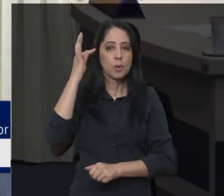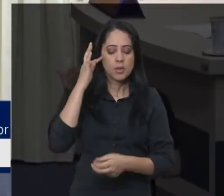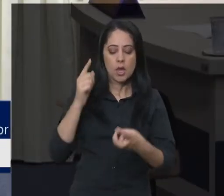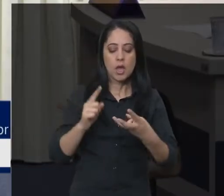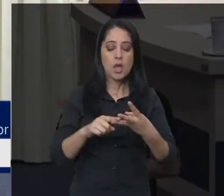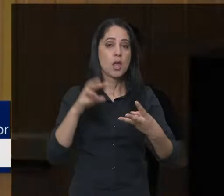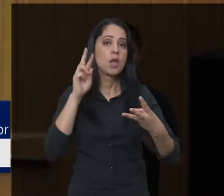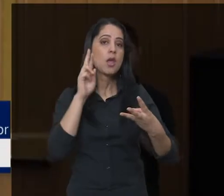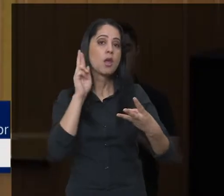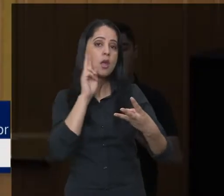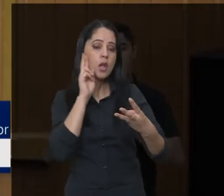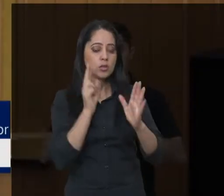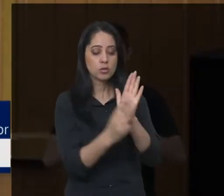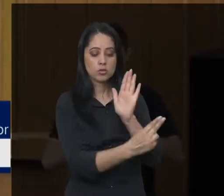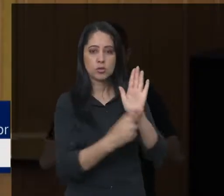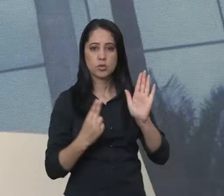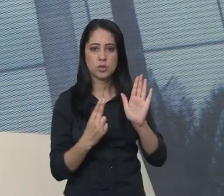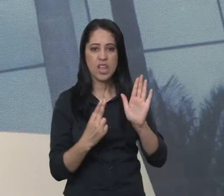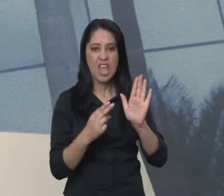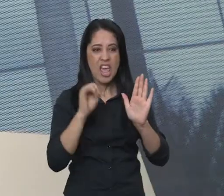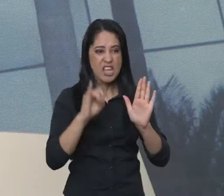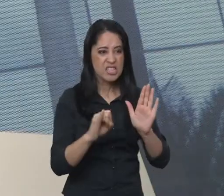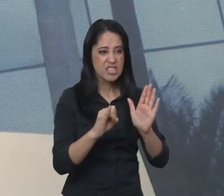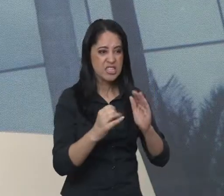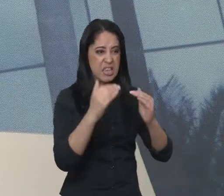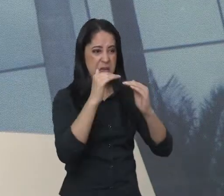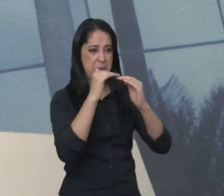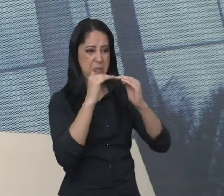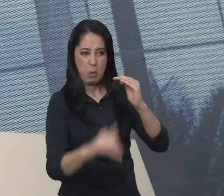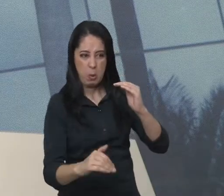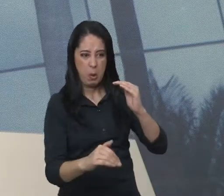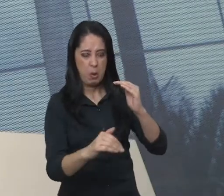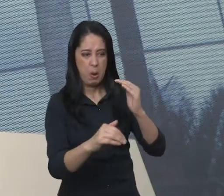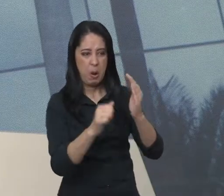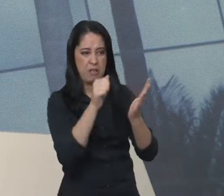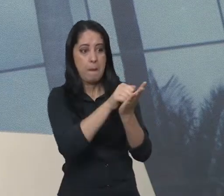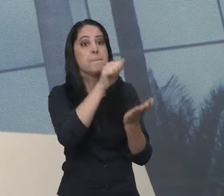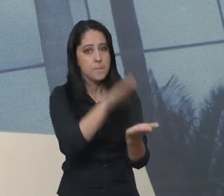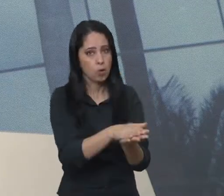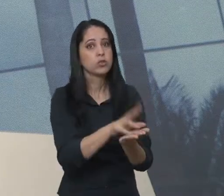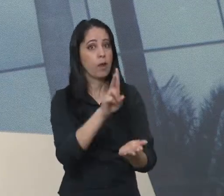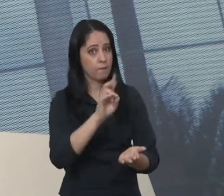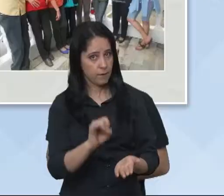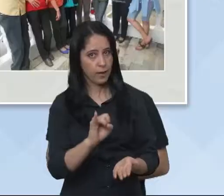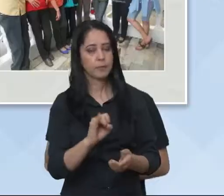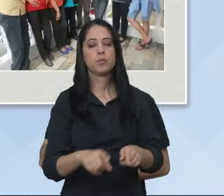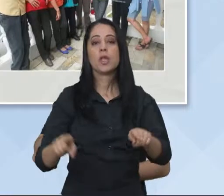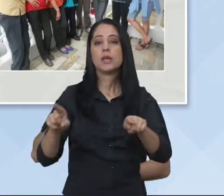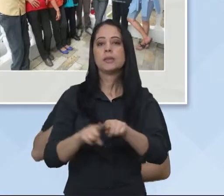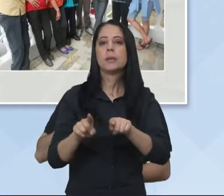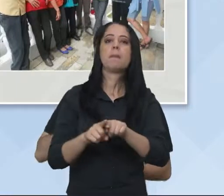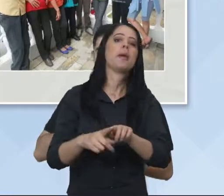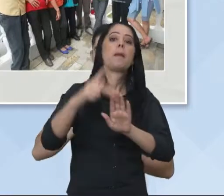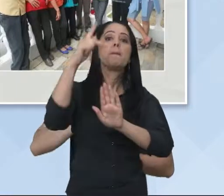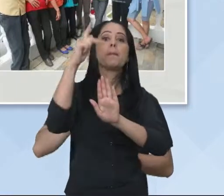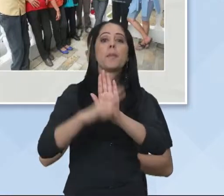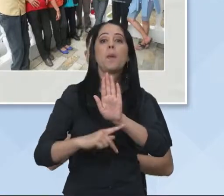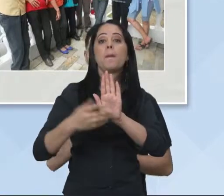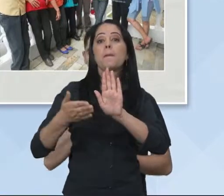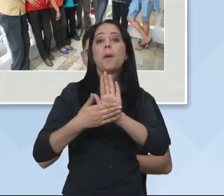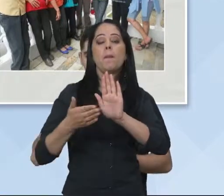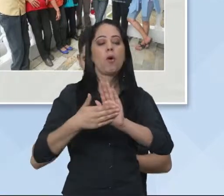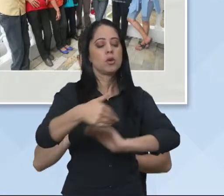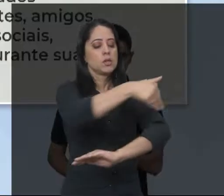com Tomás Henrique e Renato Santiago, prevê penalidades para quem descumprir a lei. Ainda foram aprovadas